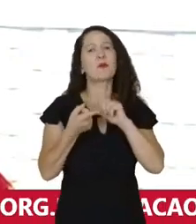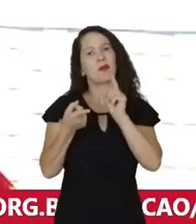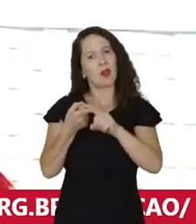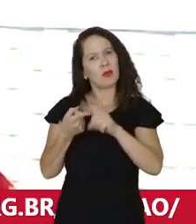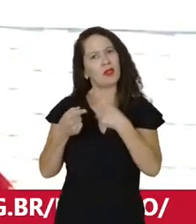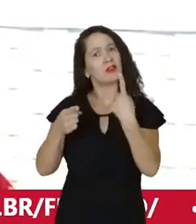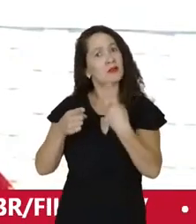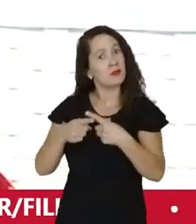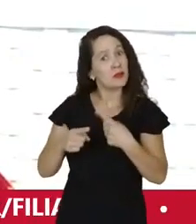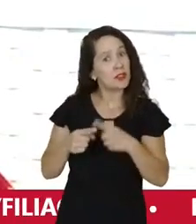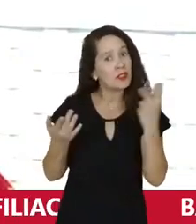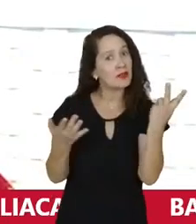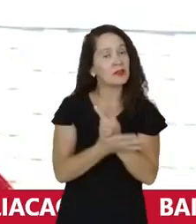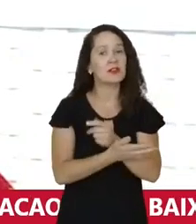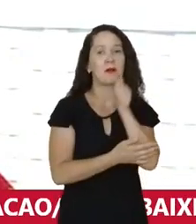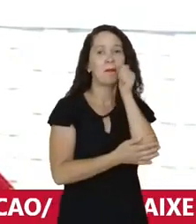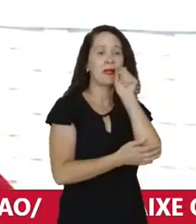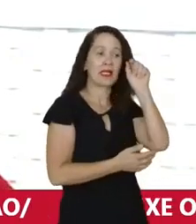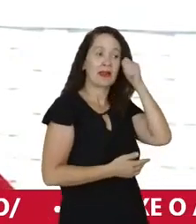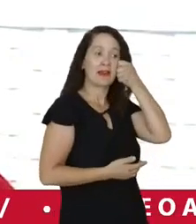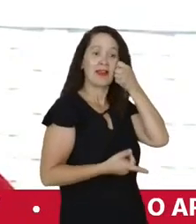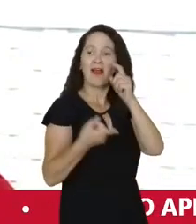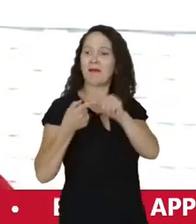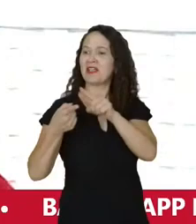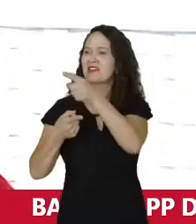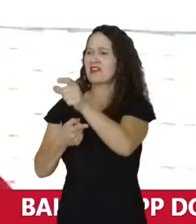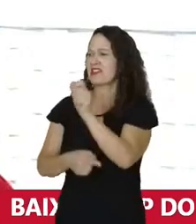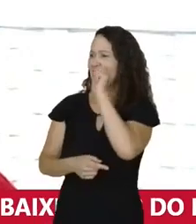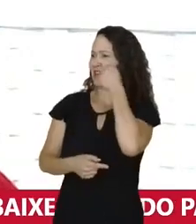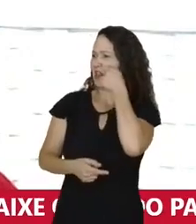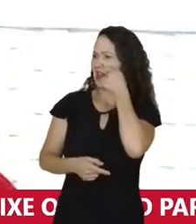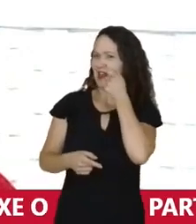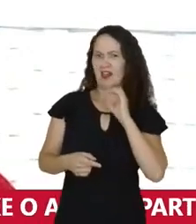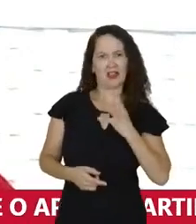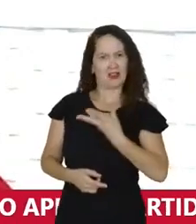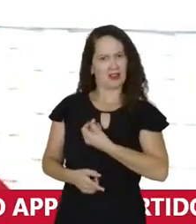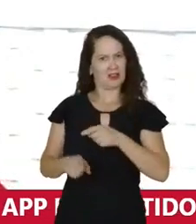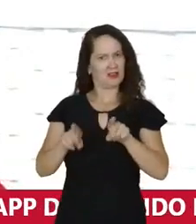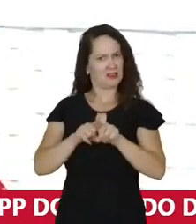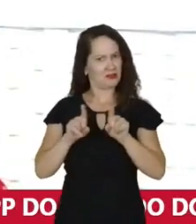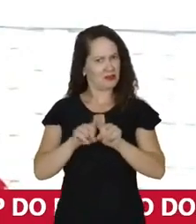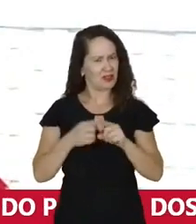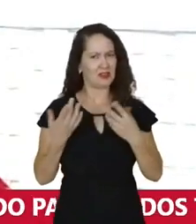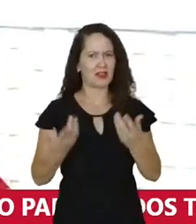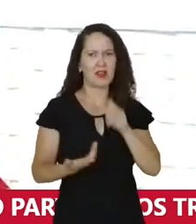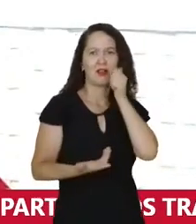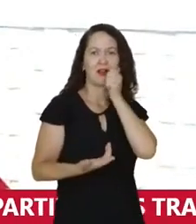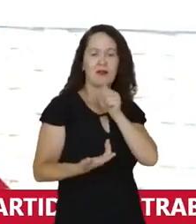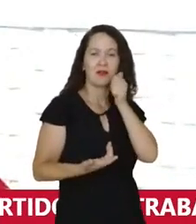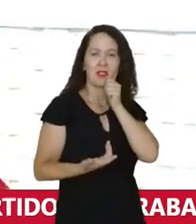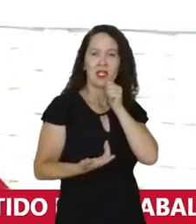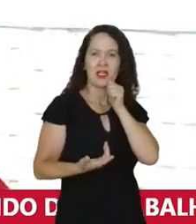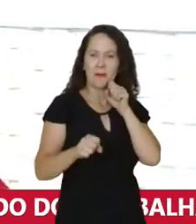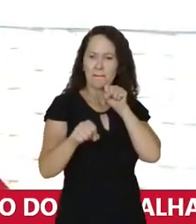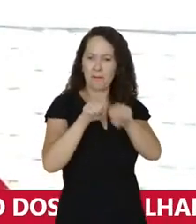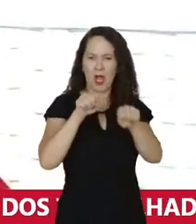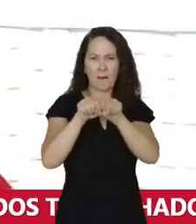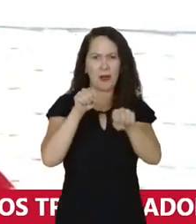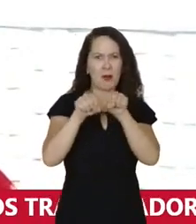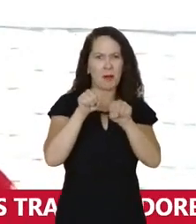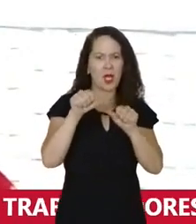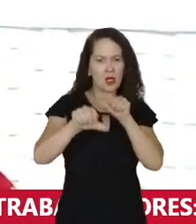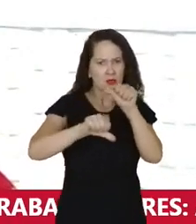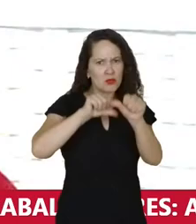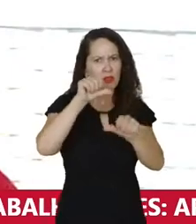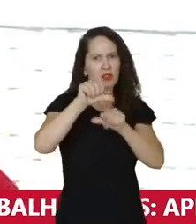ameaçadas porque exatamente são mulheres negras e trans, né? São mulheres que estão quebrando esse